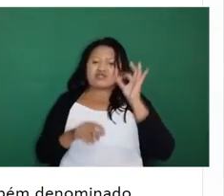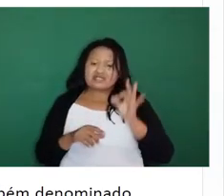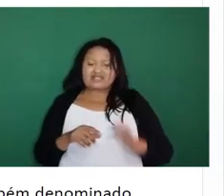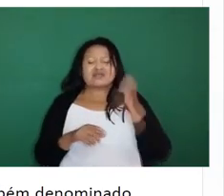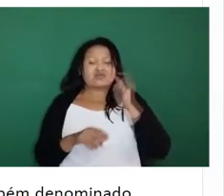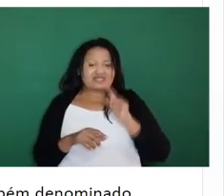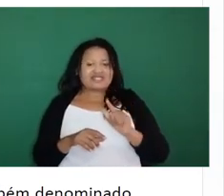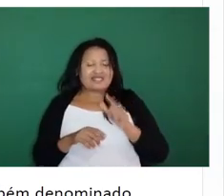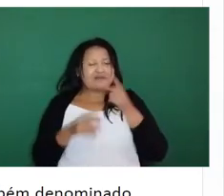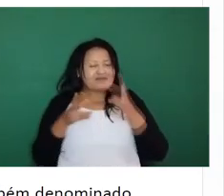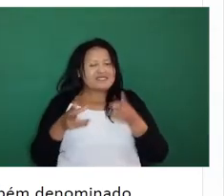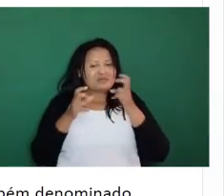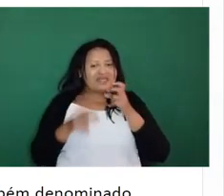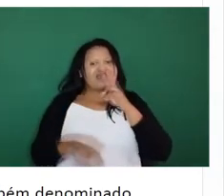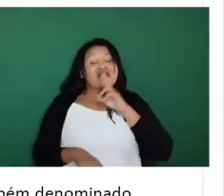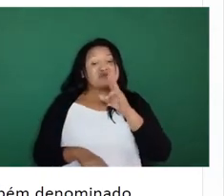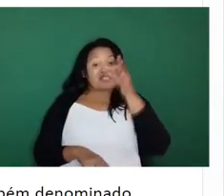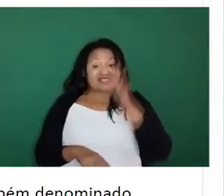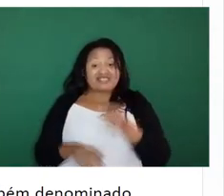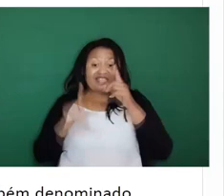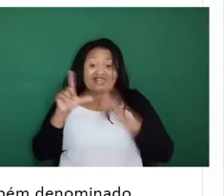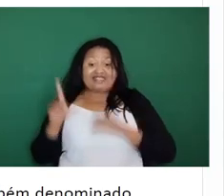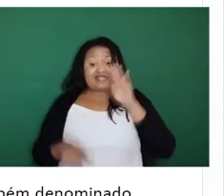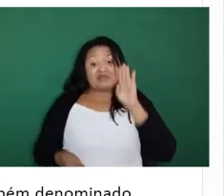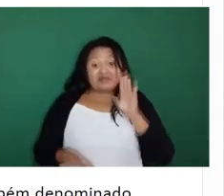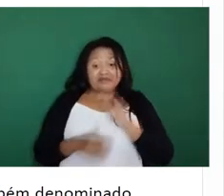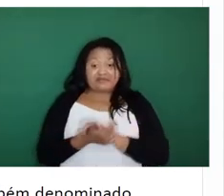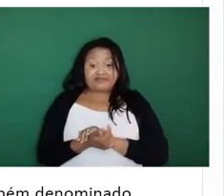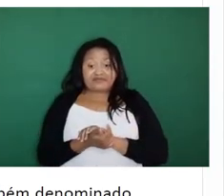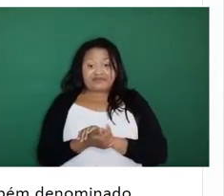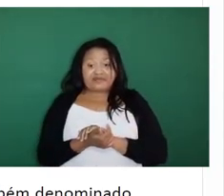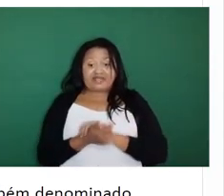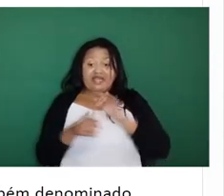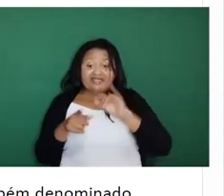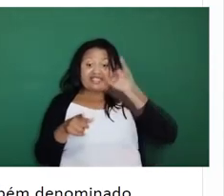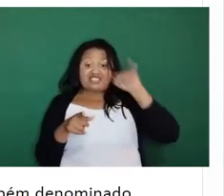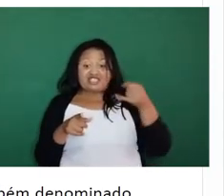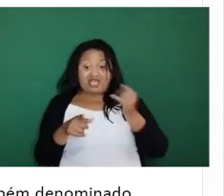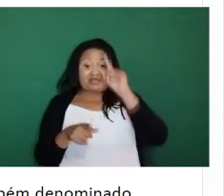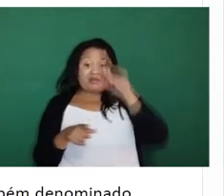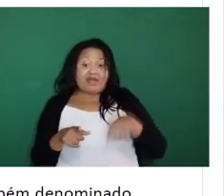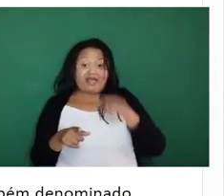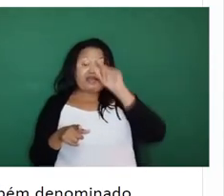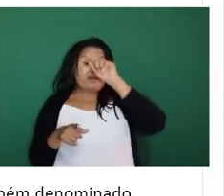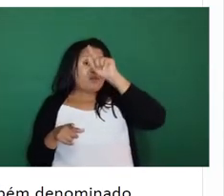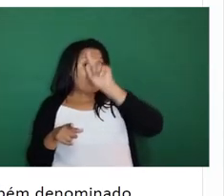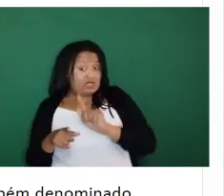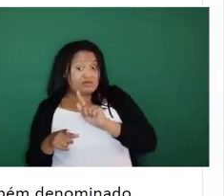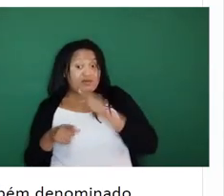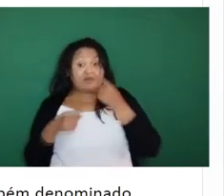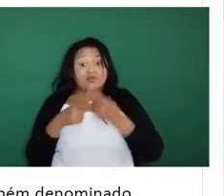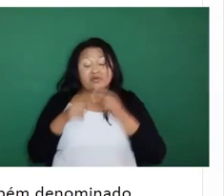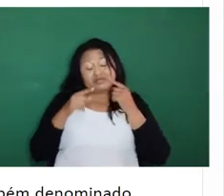conseguiria identificar que a resposta certa é a letra b e veja que está em joules por grama ele poderia colocar em jogos